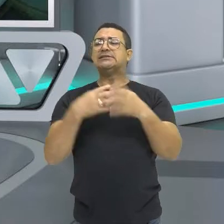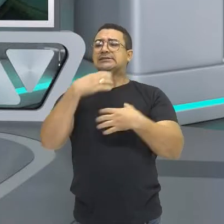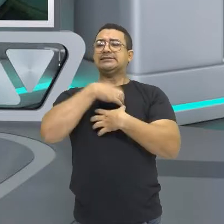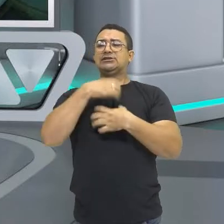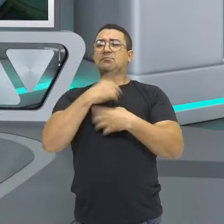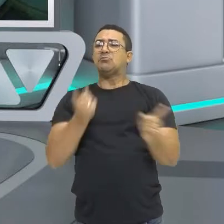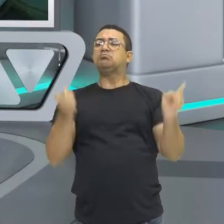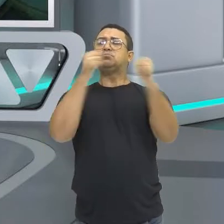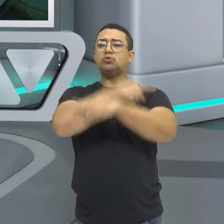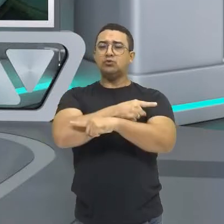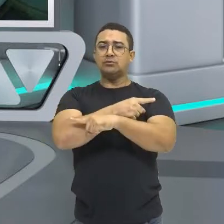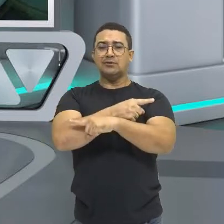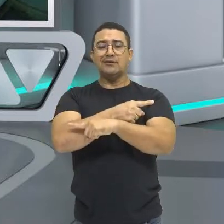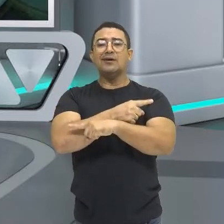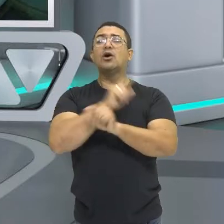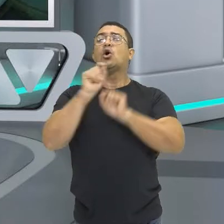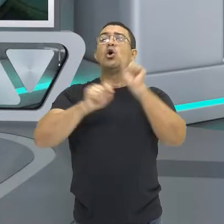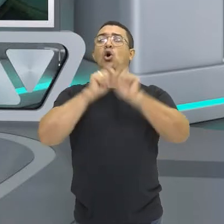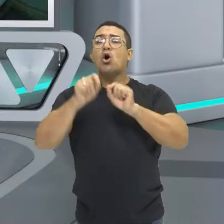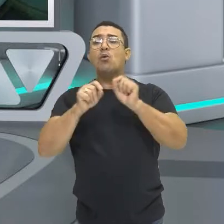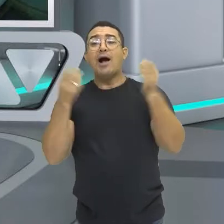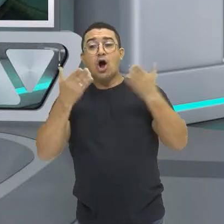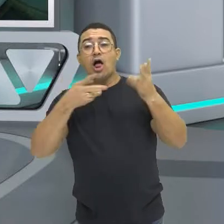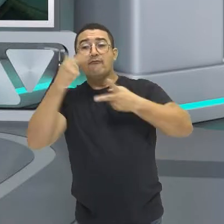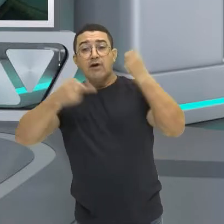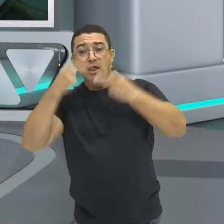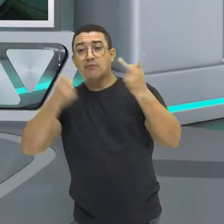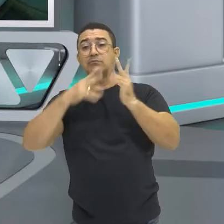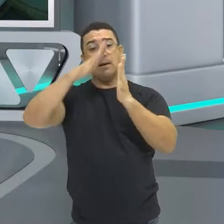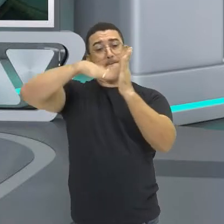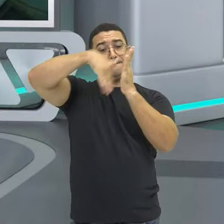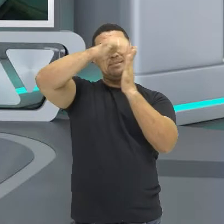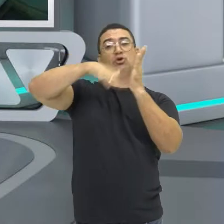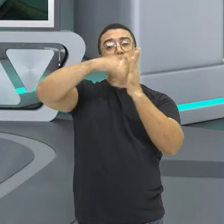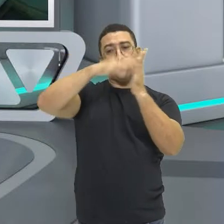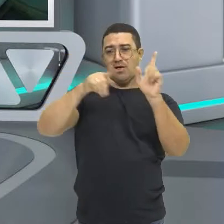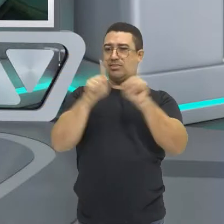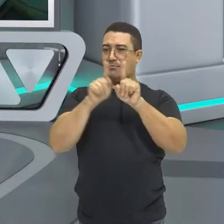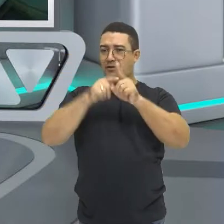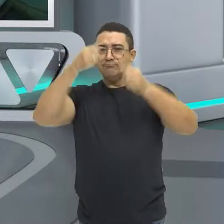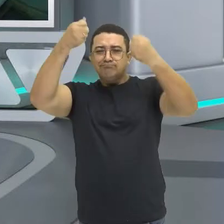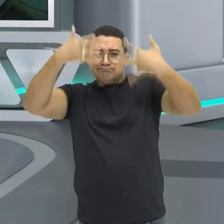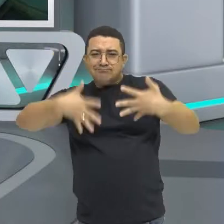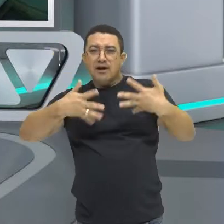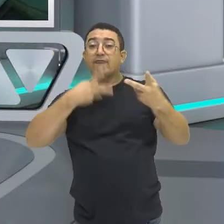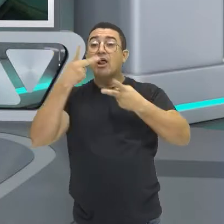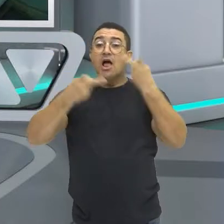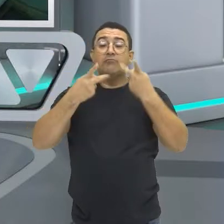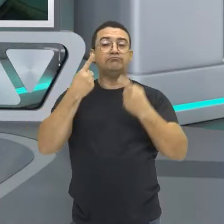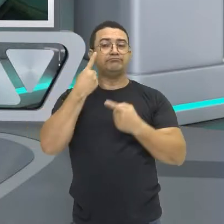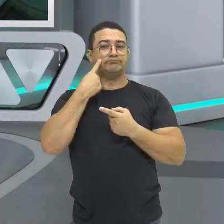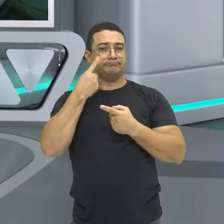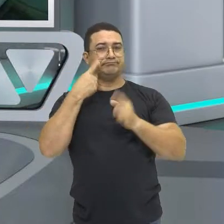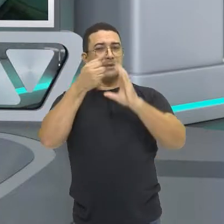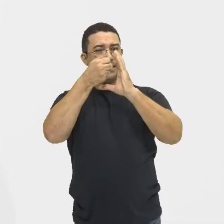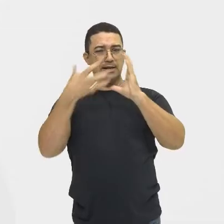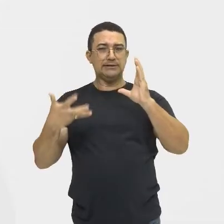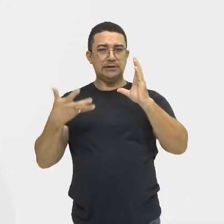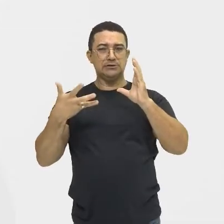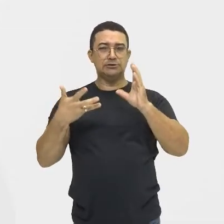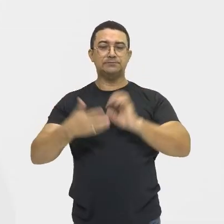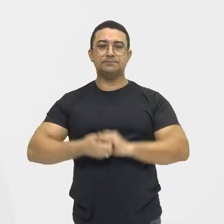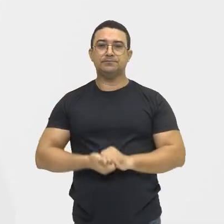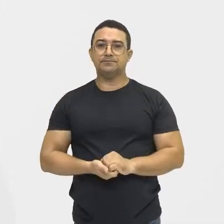aí nós vamos falar um pouquinho da pintura, que já passamos pela pintura também. Mas vamos ver as características da pintura barroca. Vamos